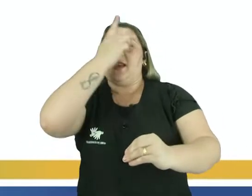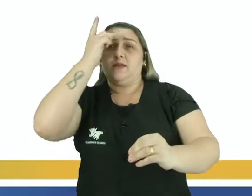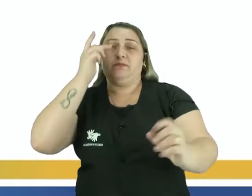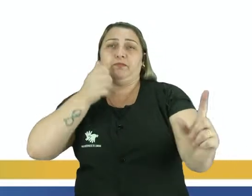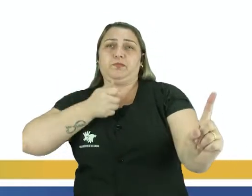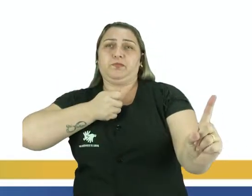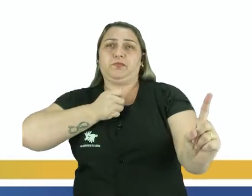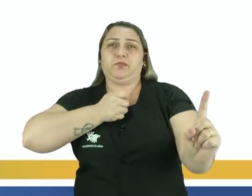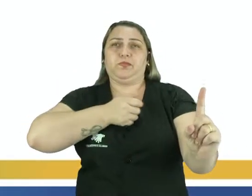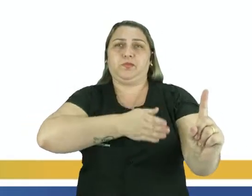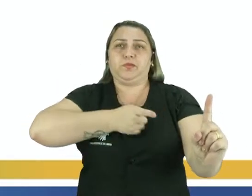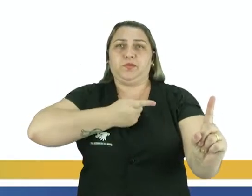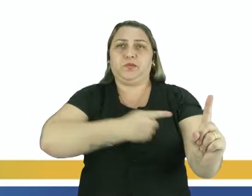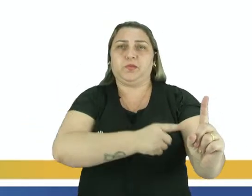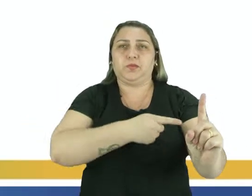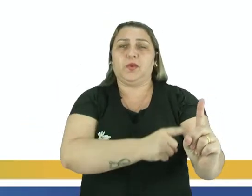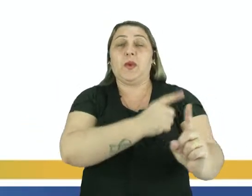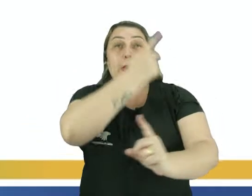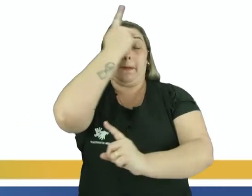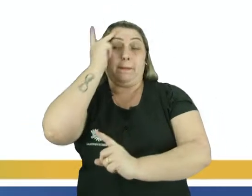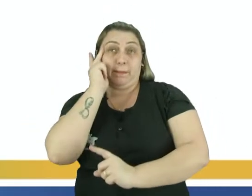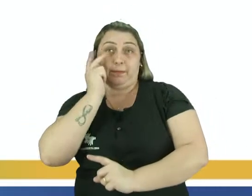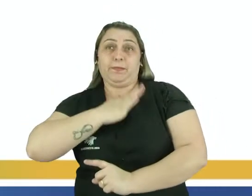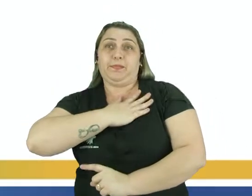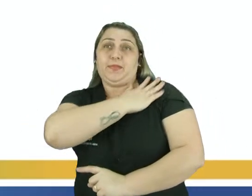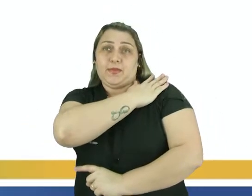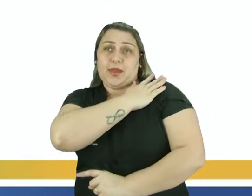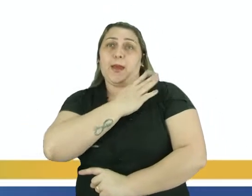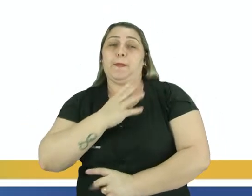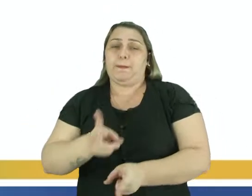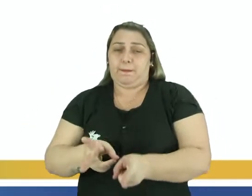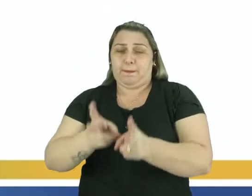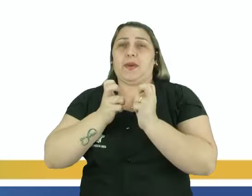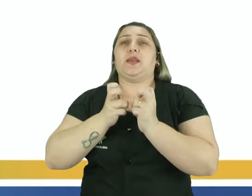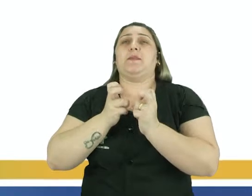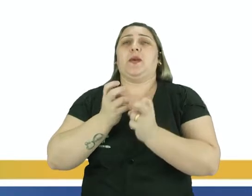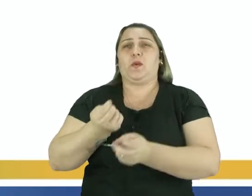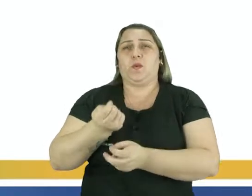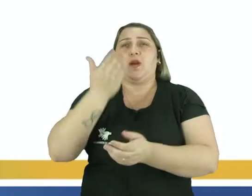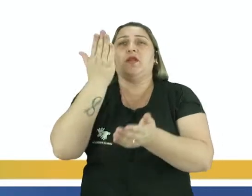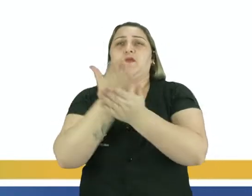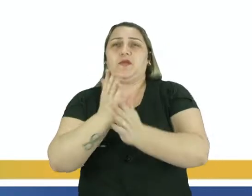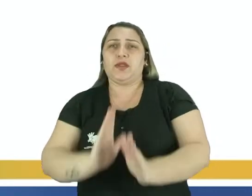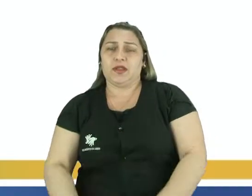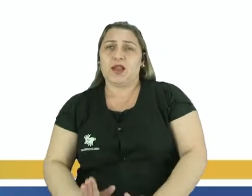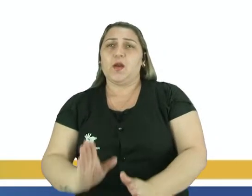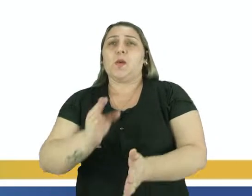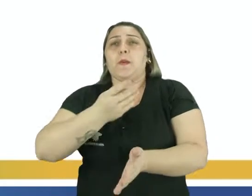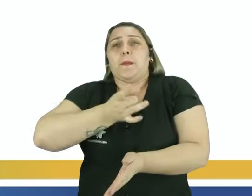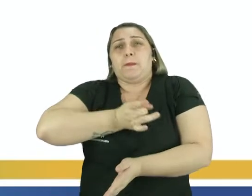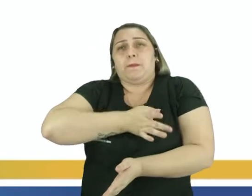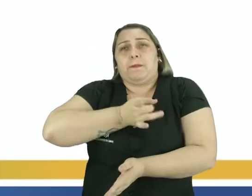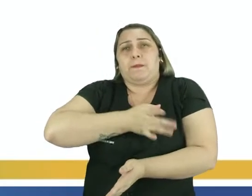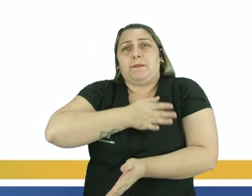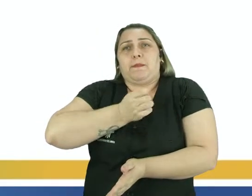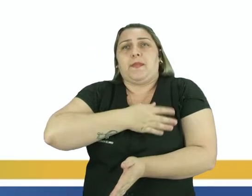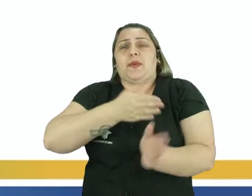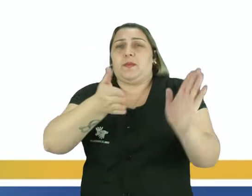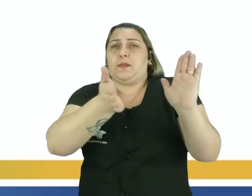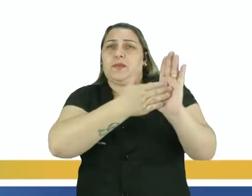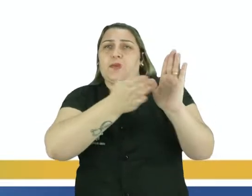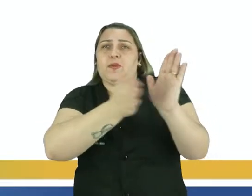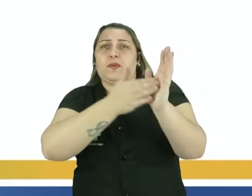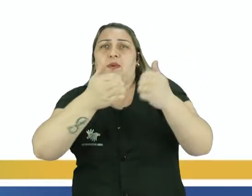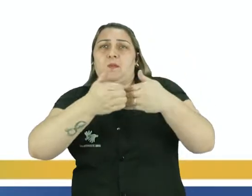regime. Uma parte dos militares percebia que seus dias estavam contados e, com medo de represálias, propuseram uma